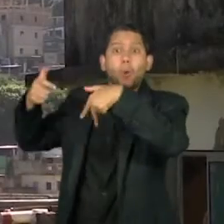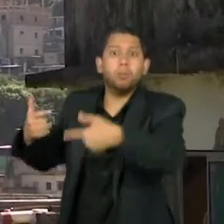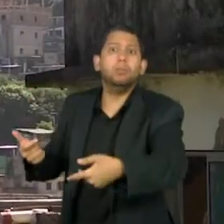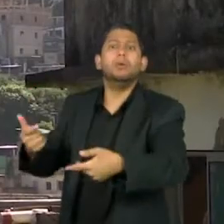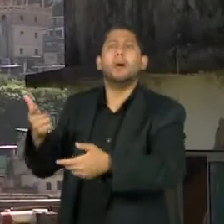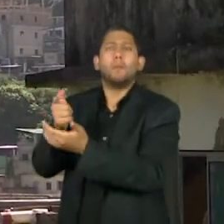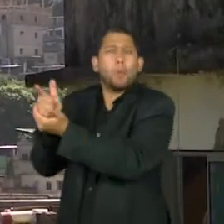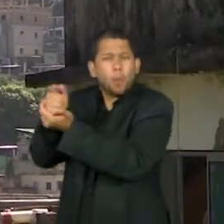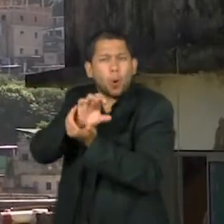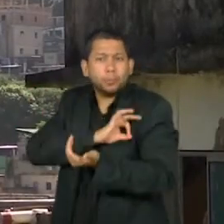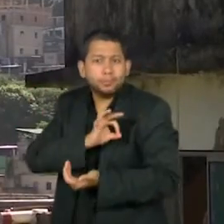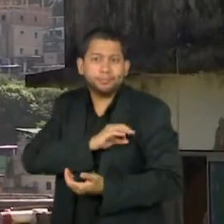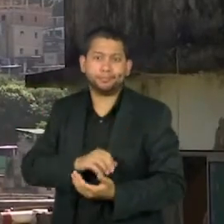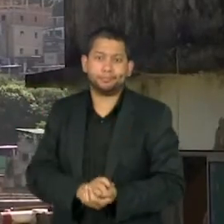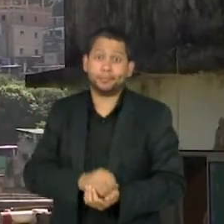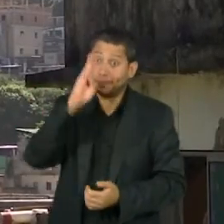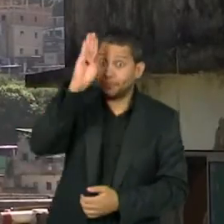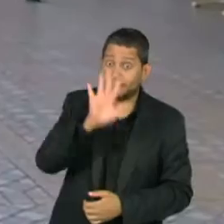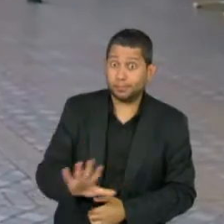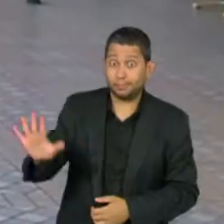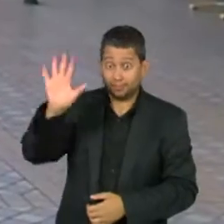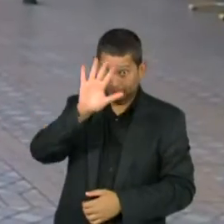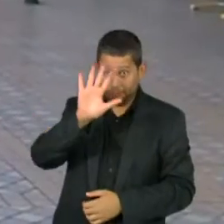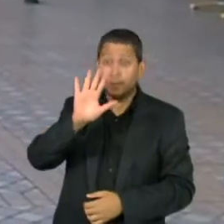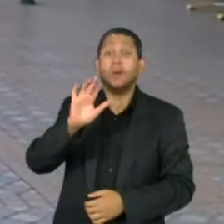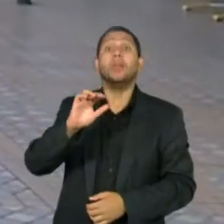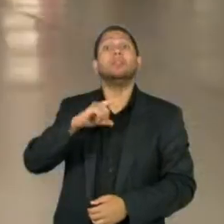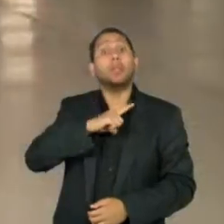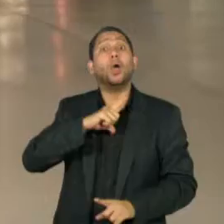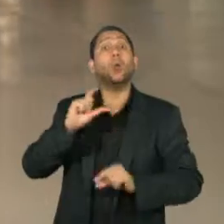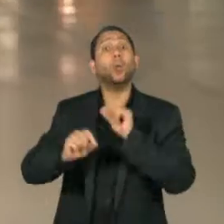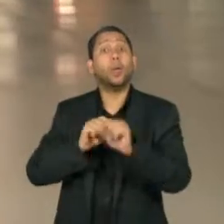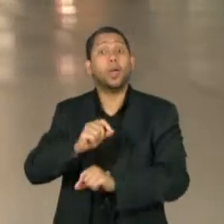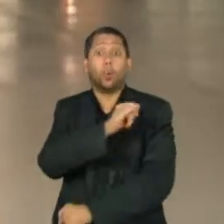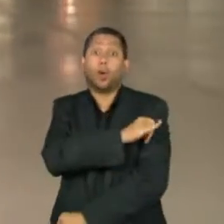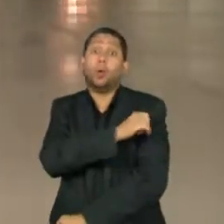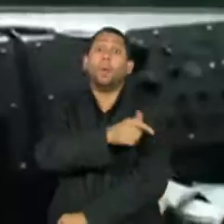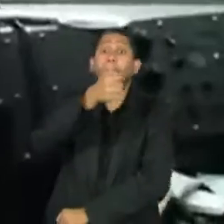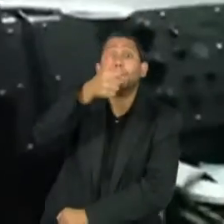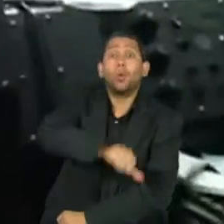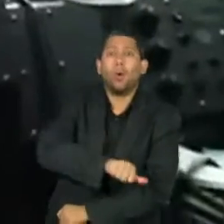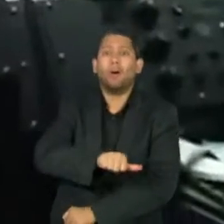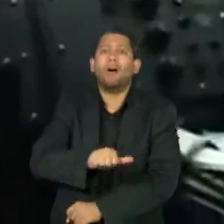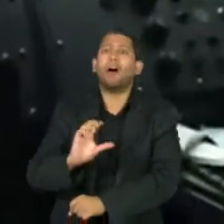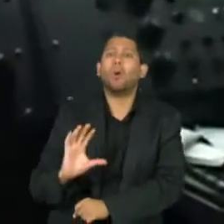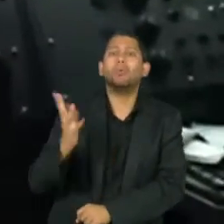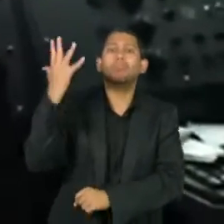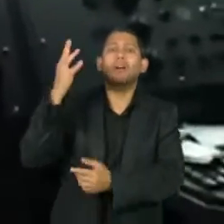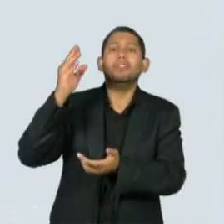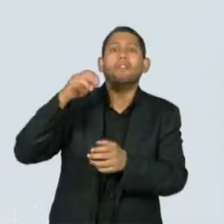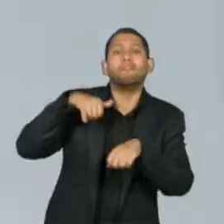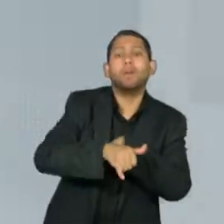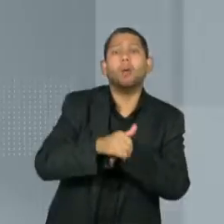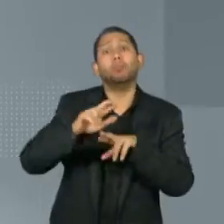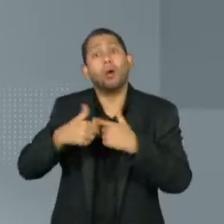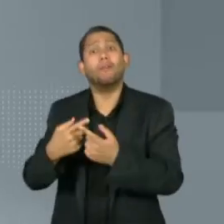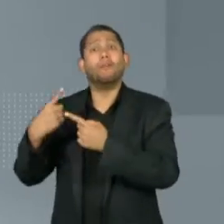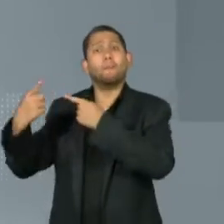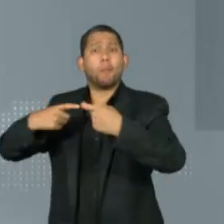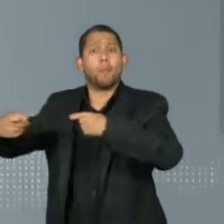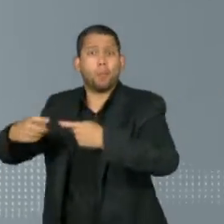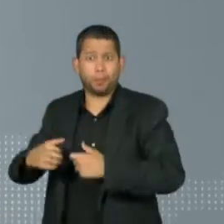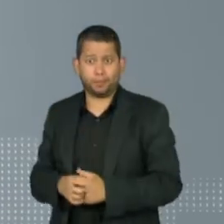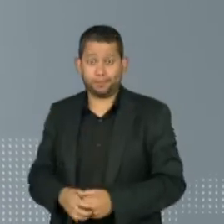país, os estudantes do ensino municipal do Rio são os que mais faltam às aulas por causa da violência. A